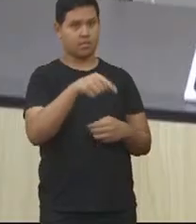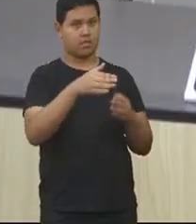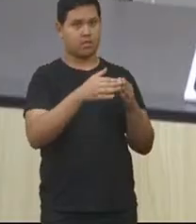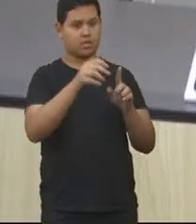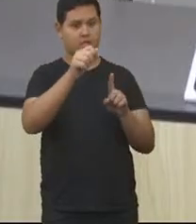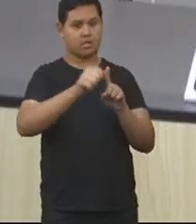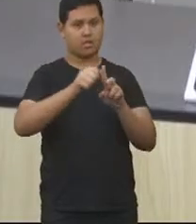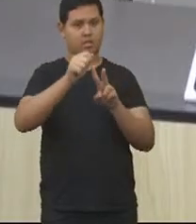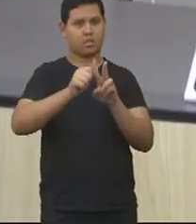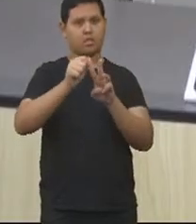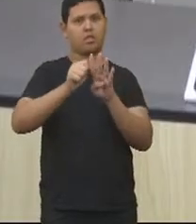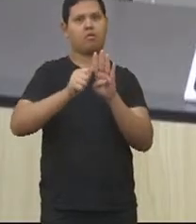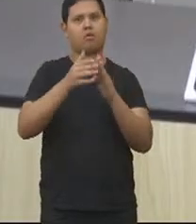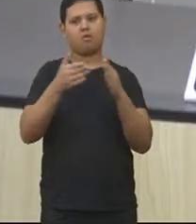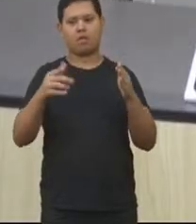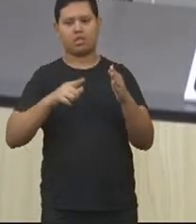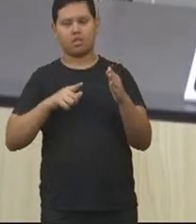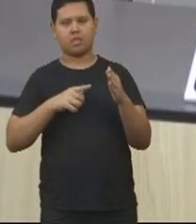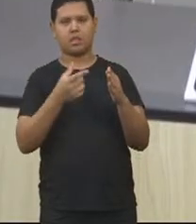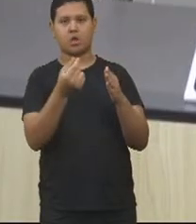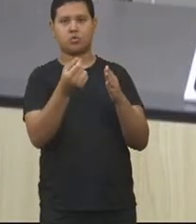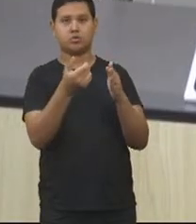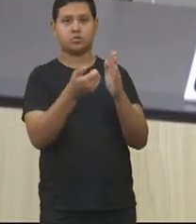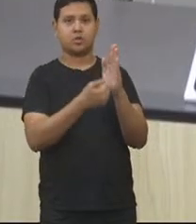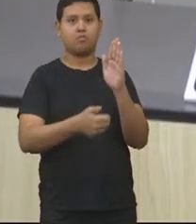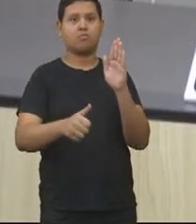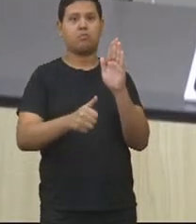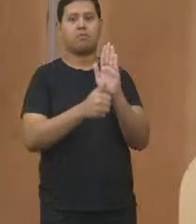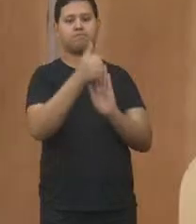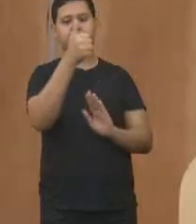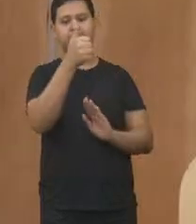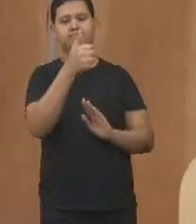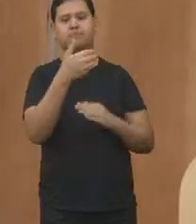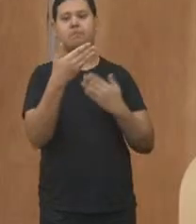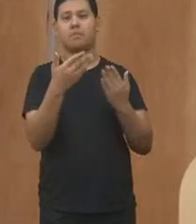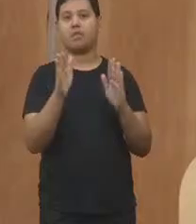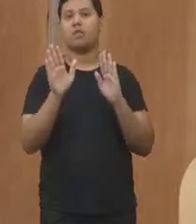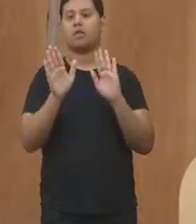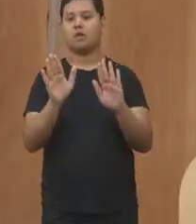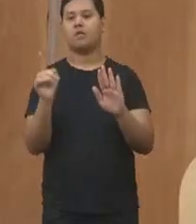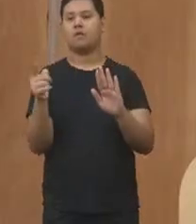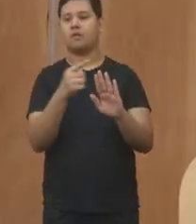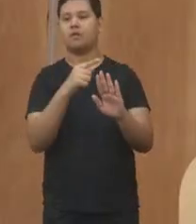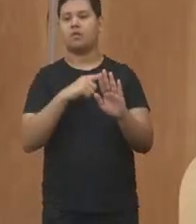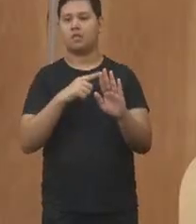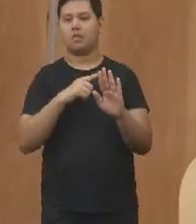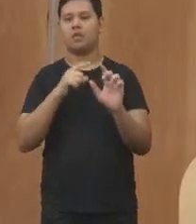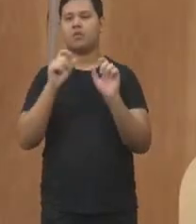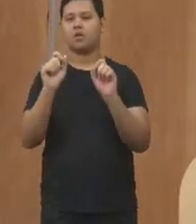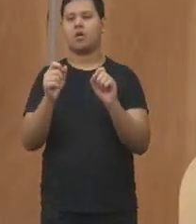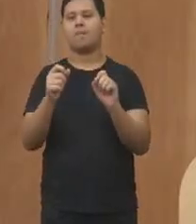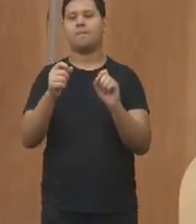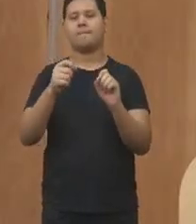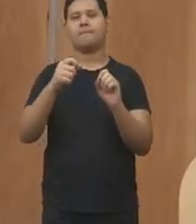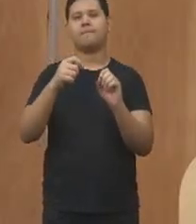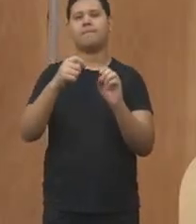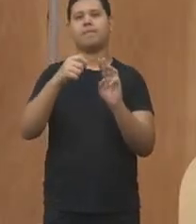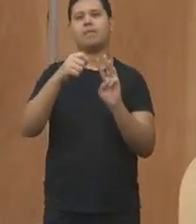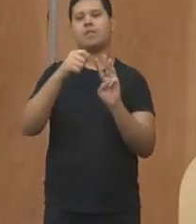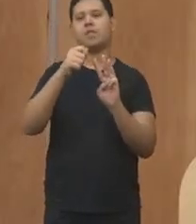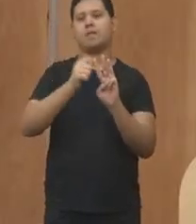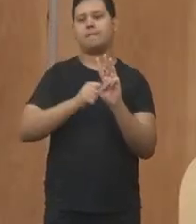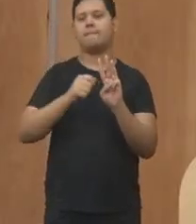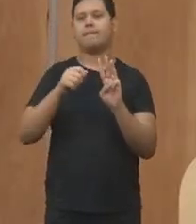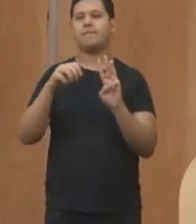meses? Olha, existe um fator conjuntural da receita do município, que março é um mês que entra o